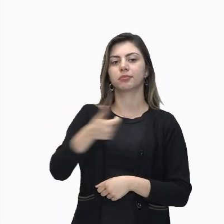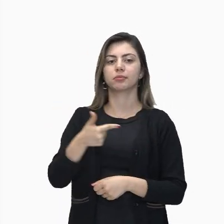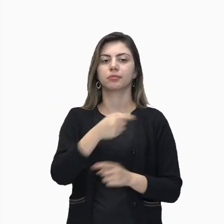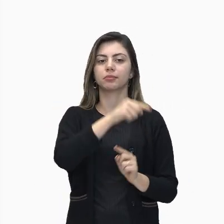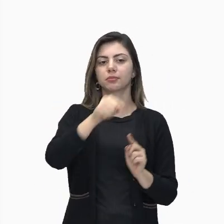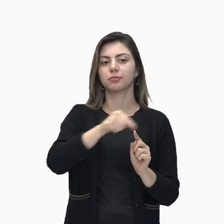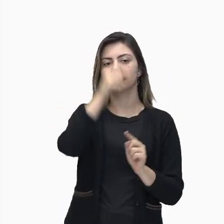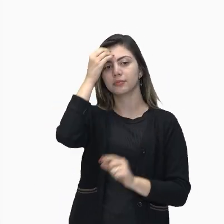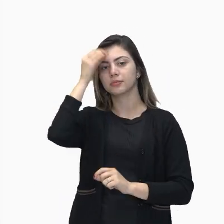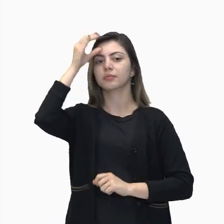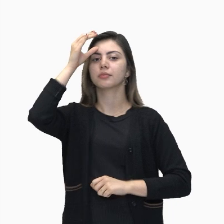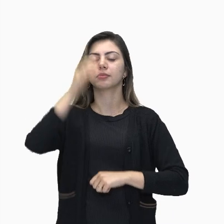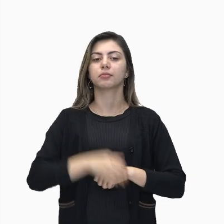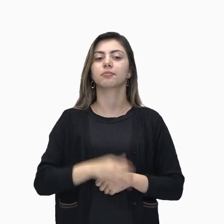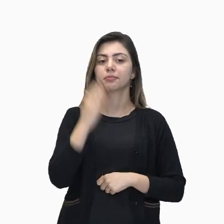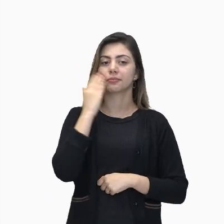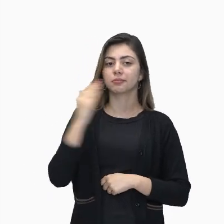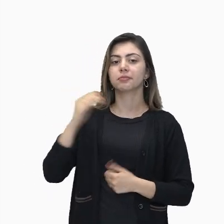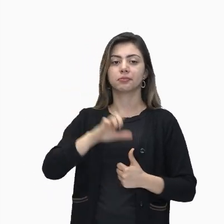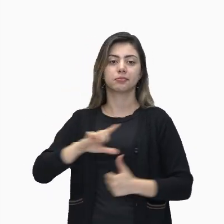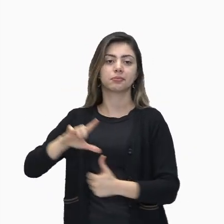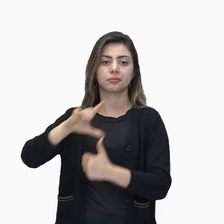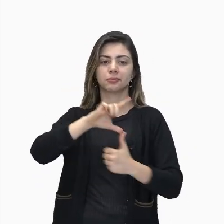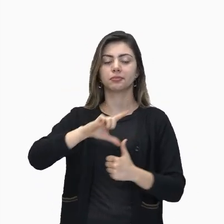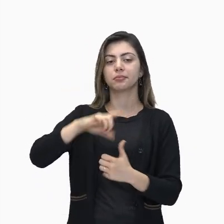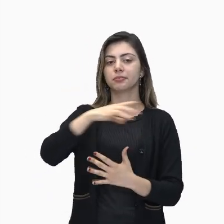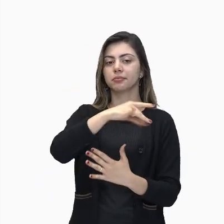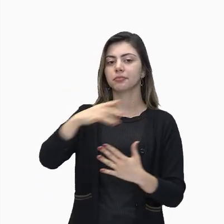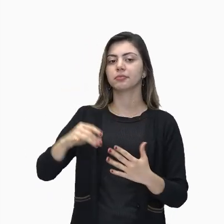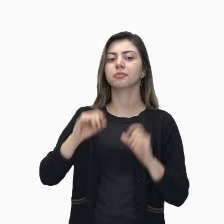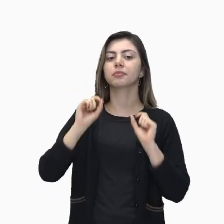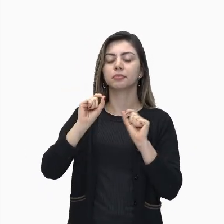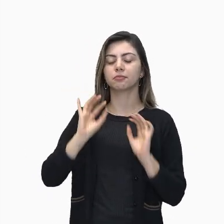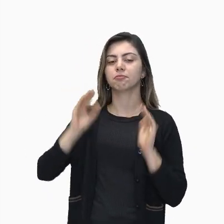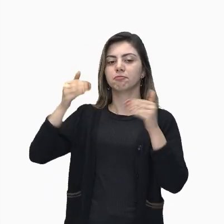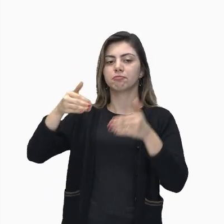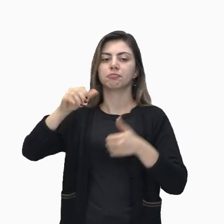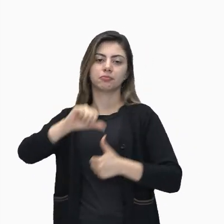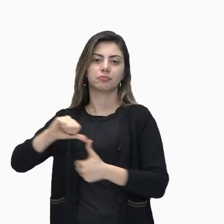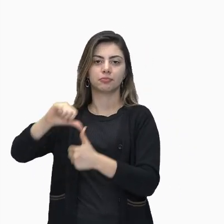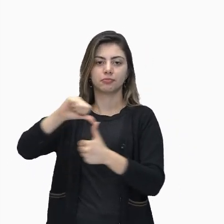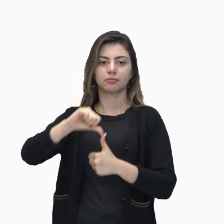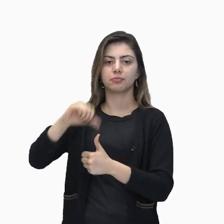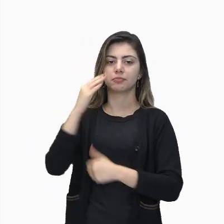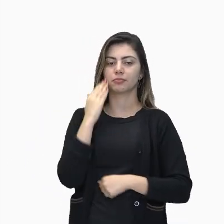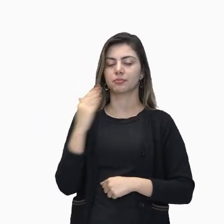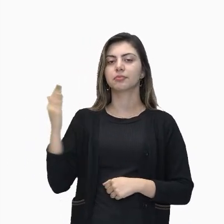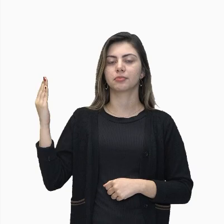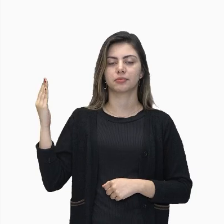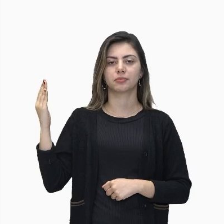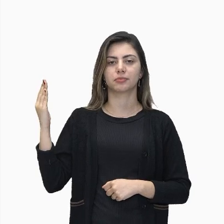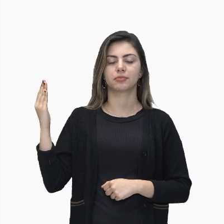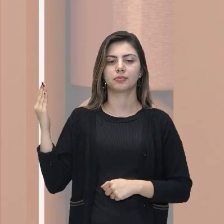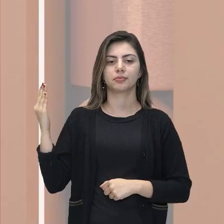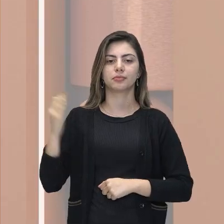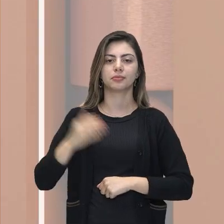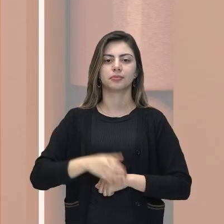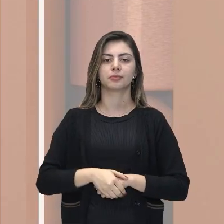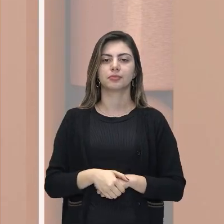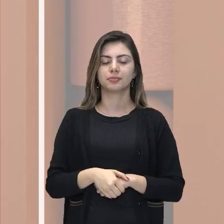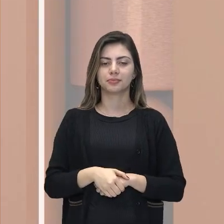12, o objeto de conhecimento, América Latina, e o detalhamento, América